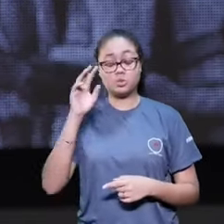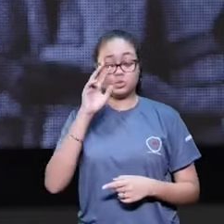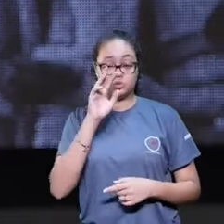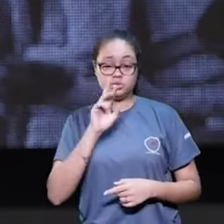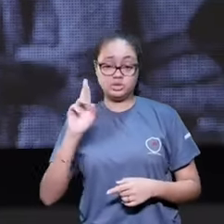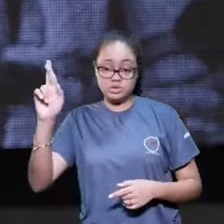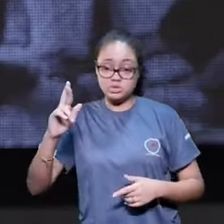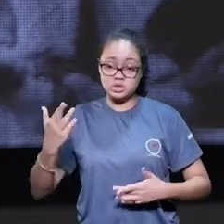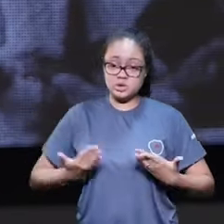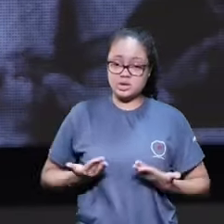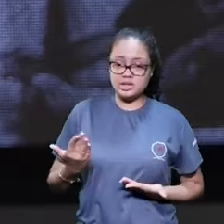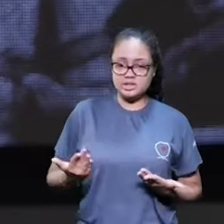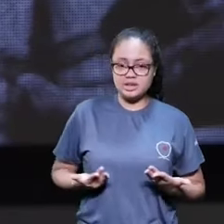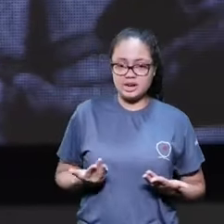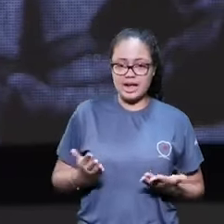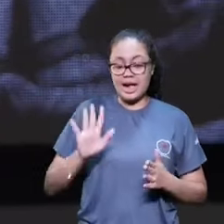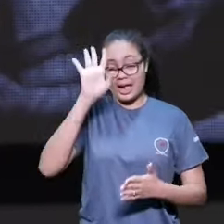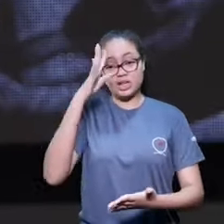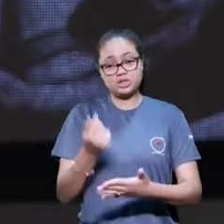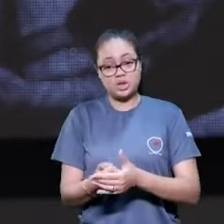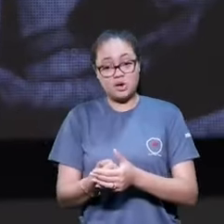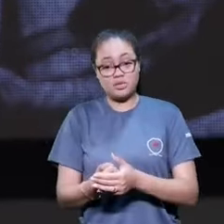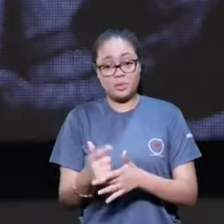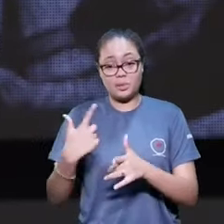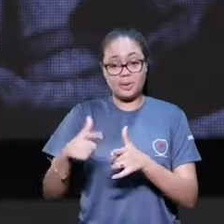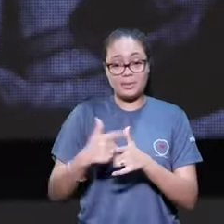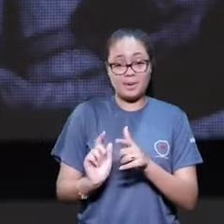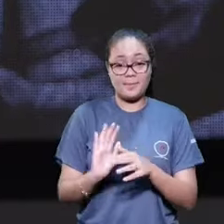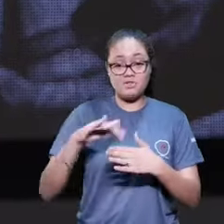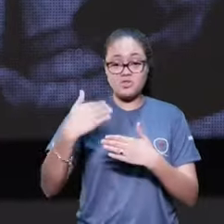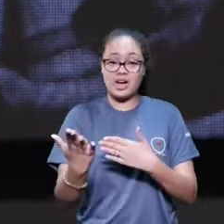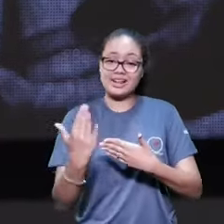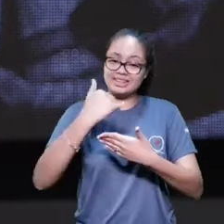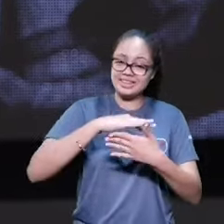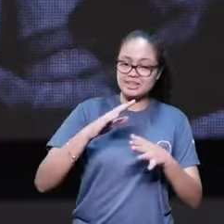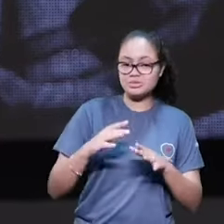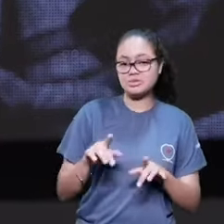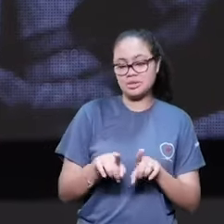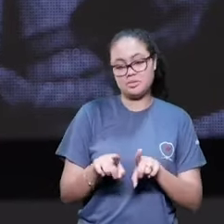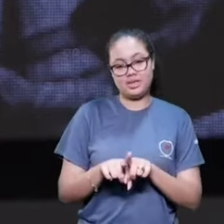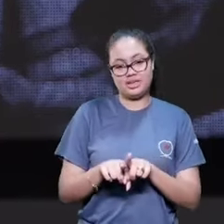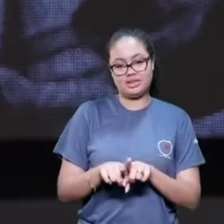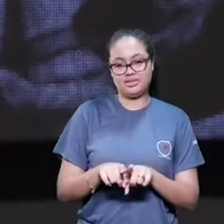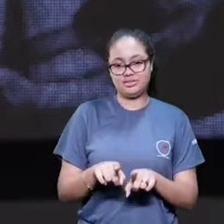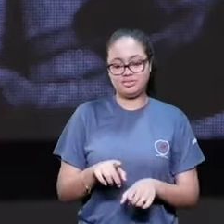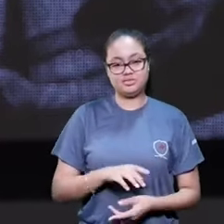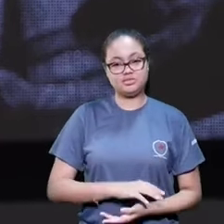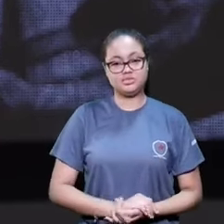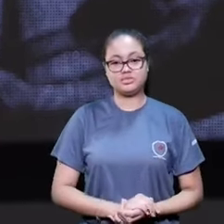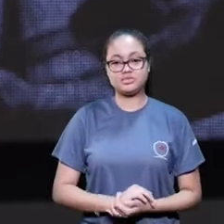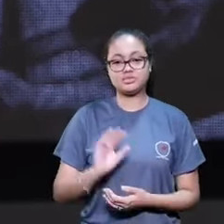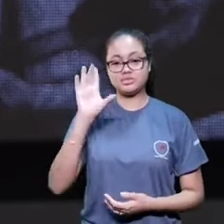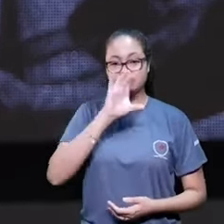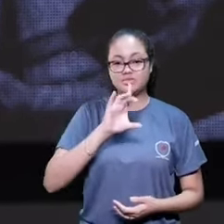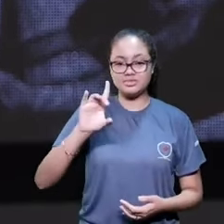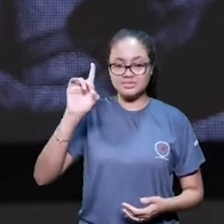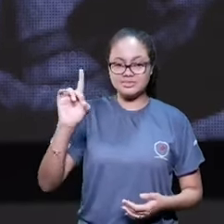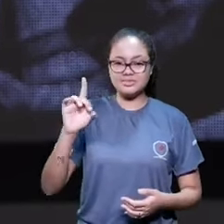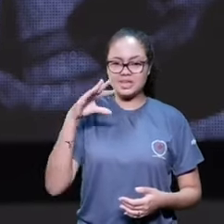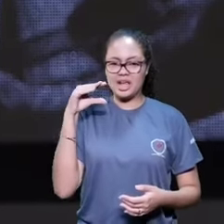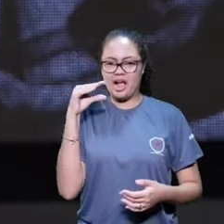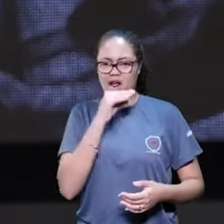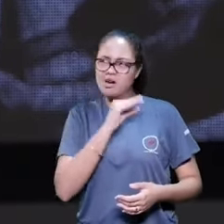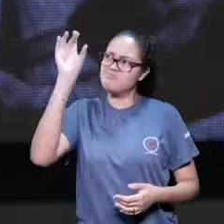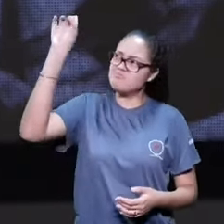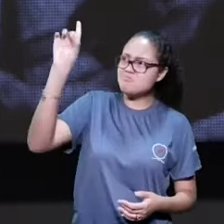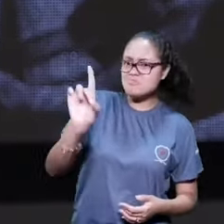tenda, mas também resolve o problema dentro. Deus quando chama marido, chama esposa, irmão. Deus desce no maior calor do dia para